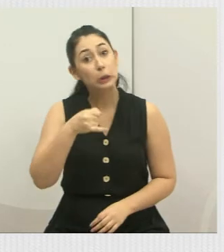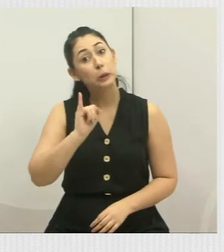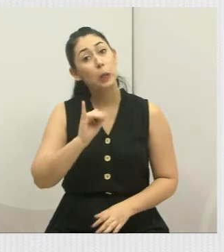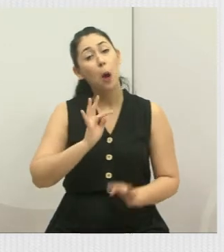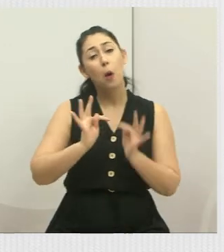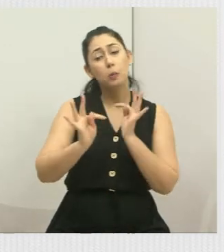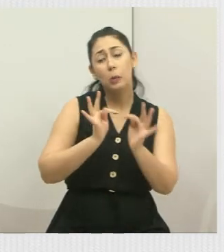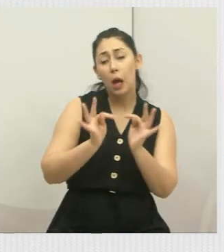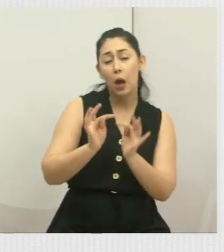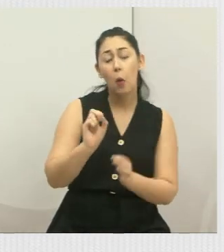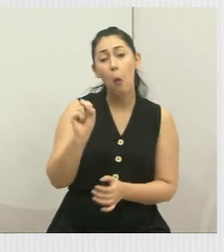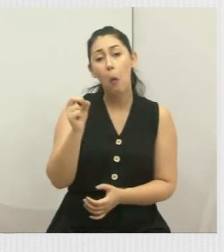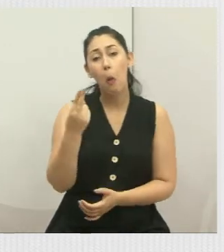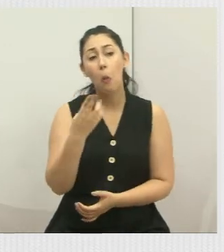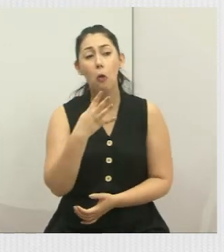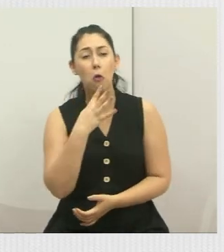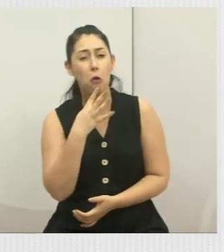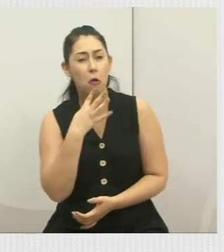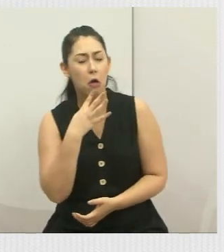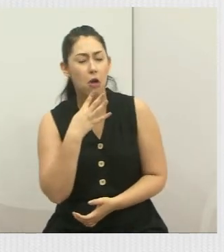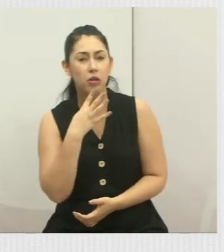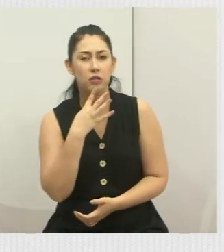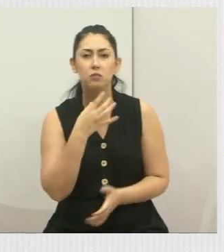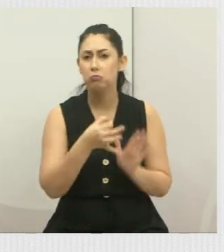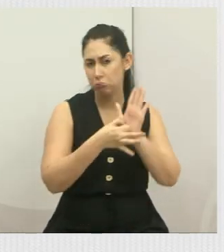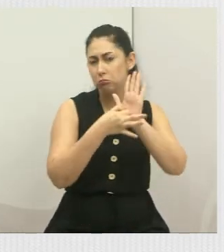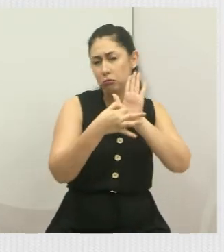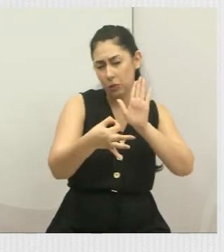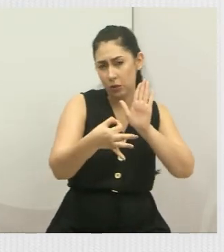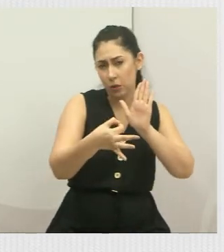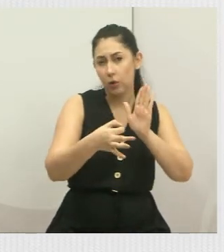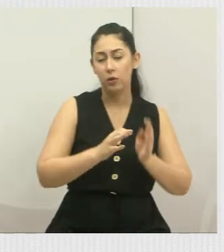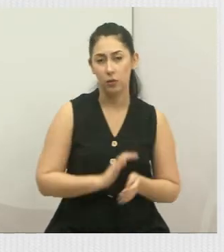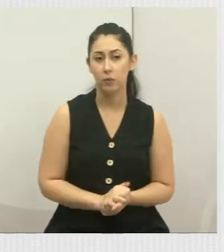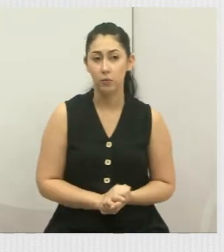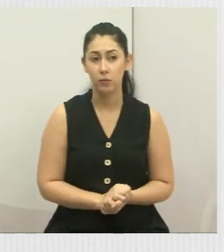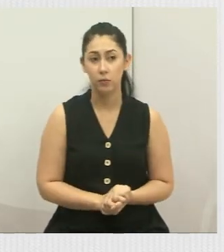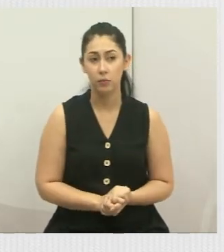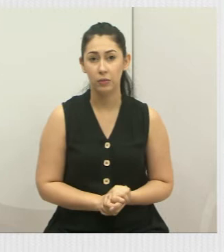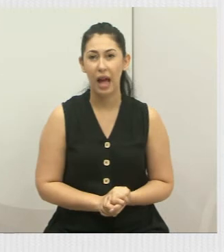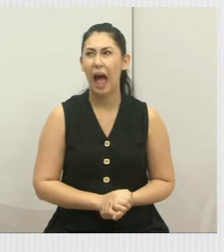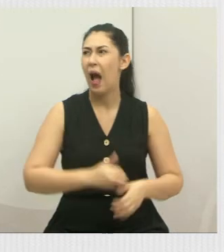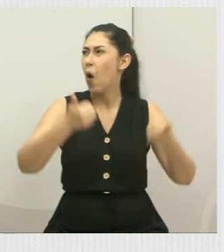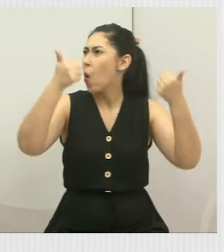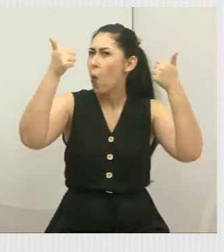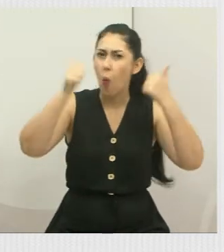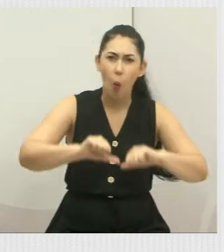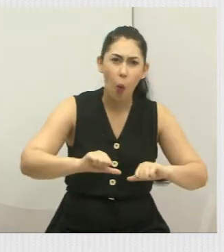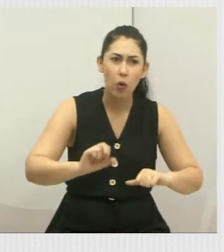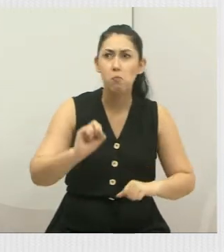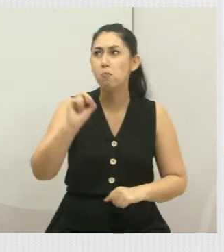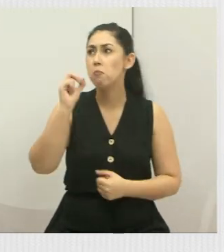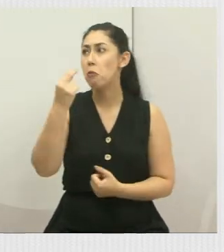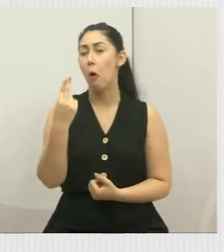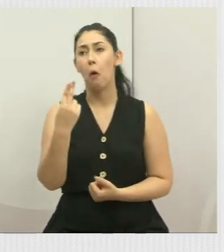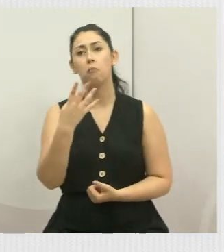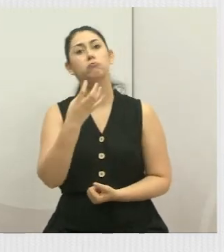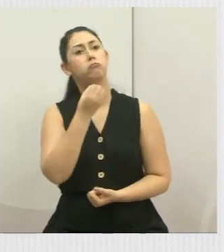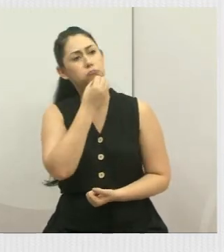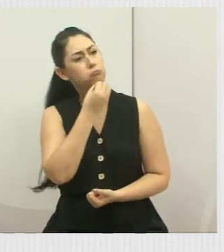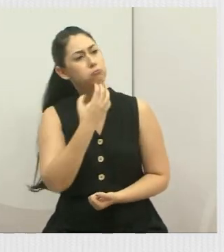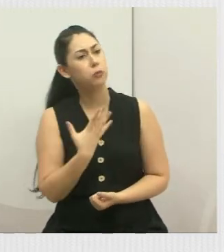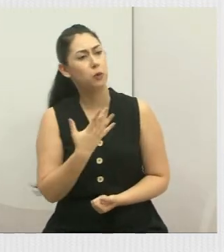se você conhece, se você trabalha lá, dê a sua opinião. Não, o aterro está ruim. Os serviços